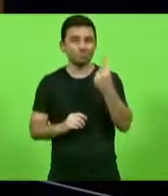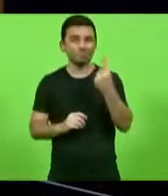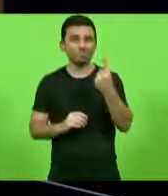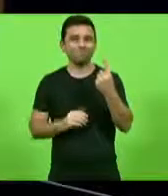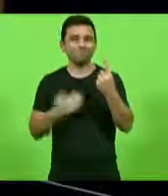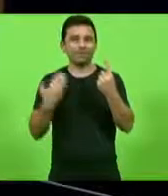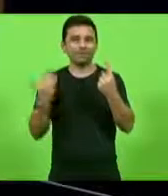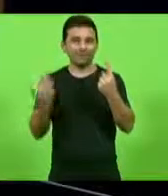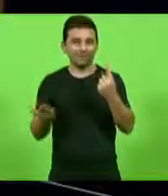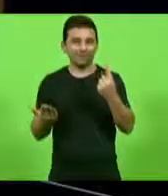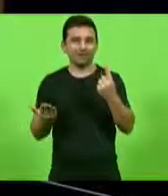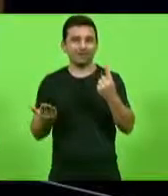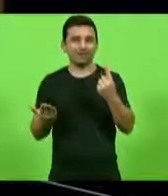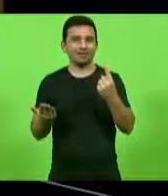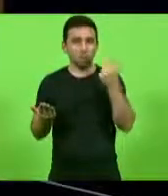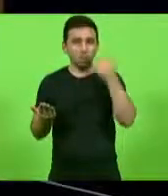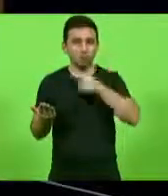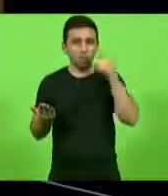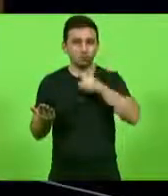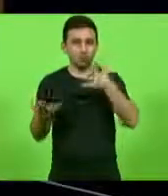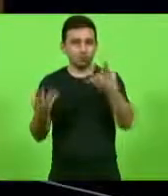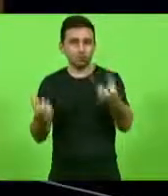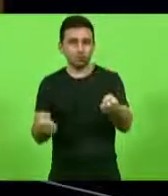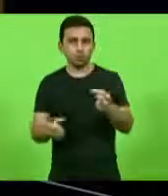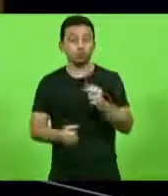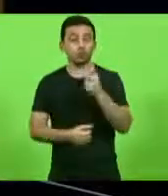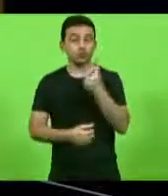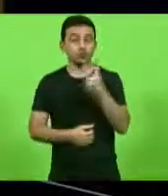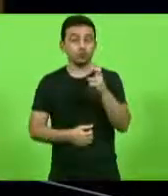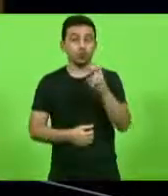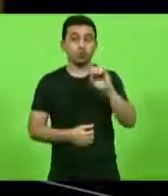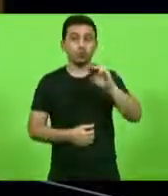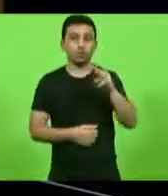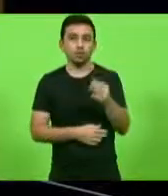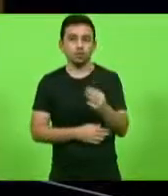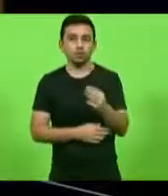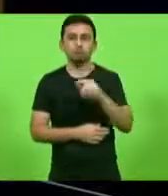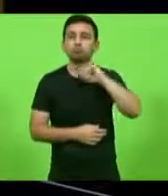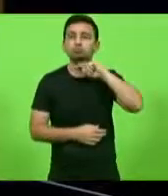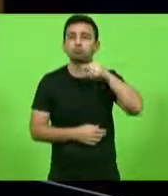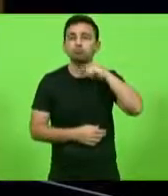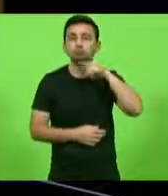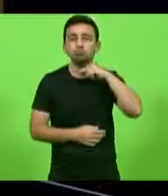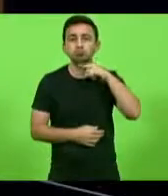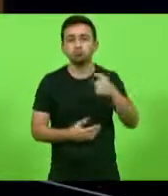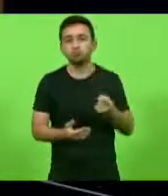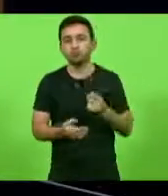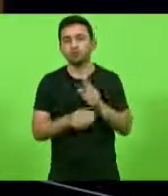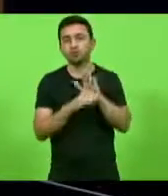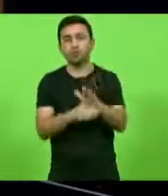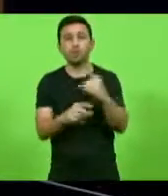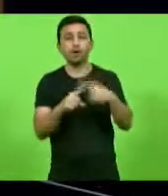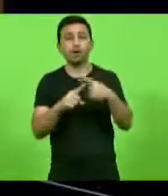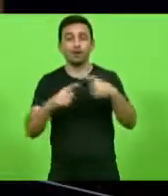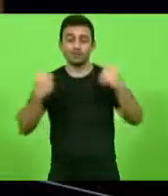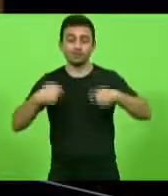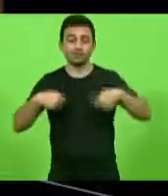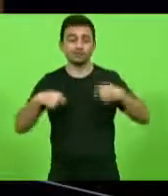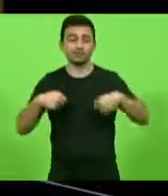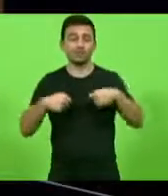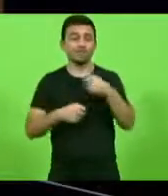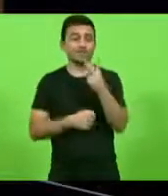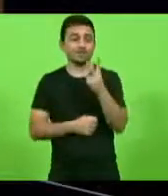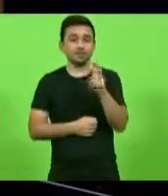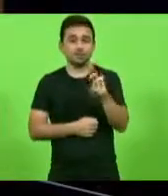O único ponto que foi admitido é que os 250 milhões não são suficientes. Por quê? Porque a necessidade de 25% a